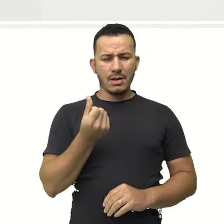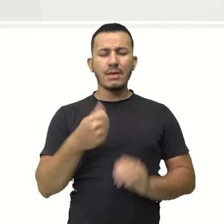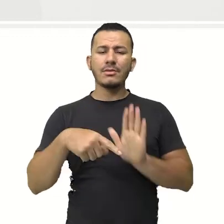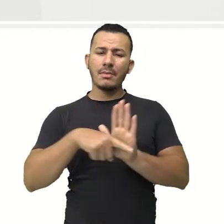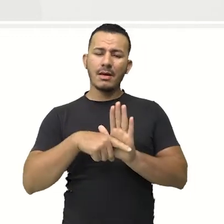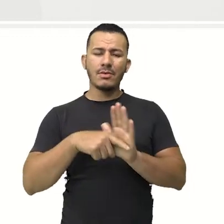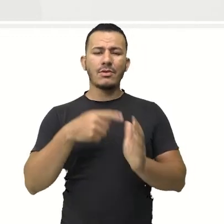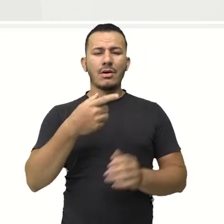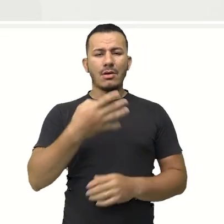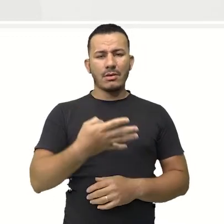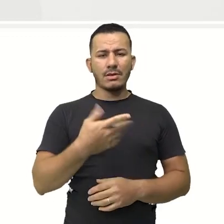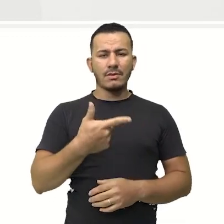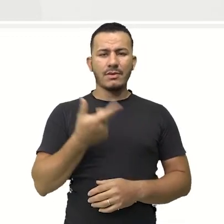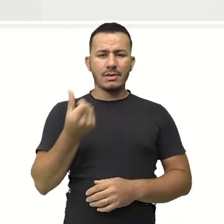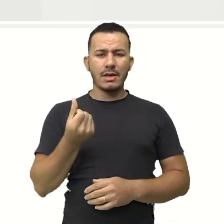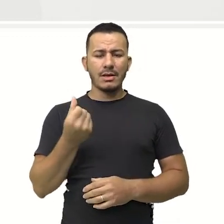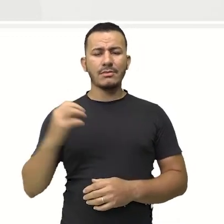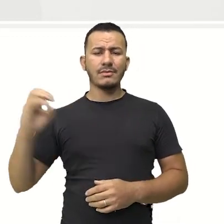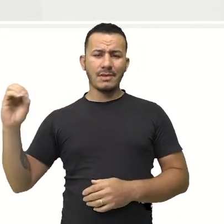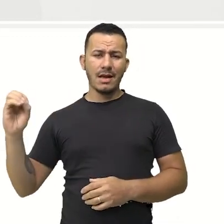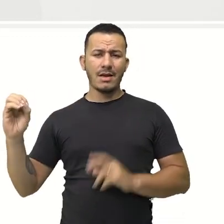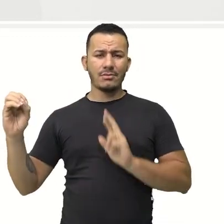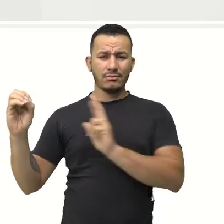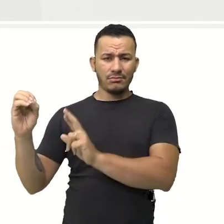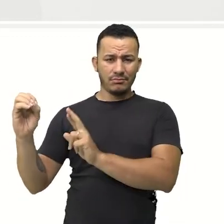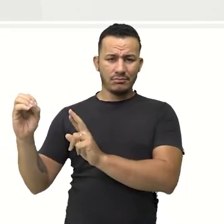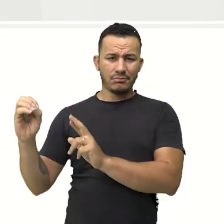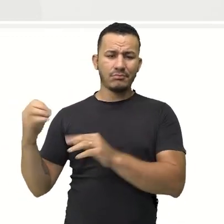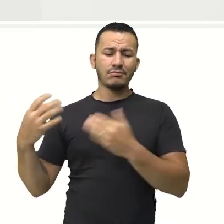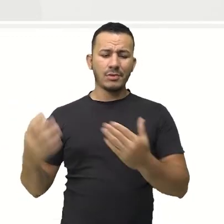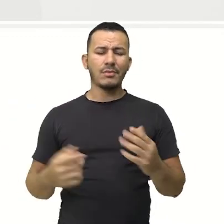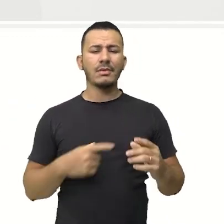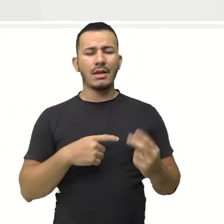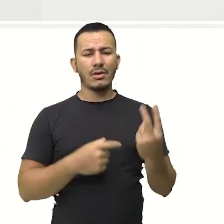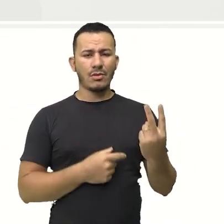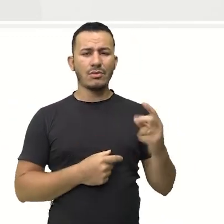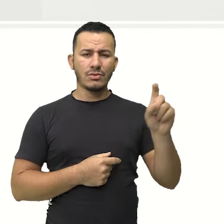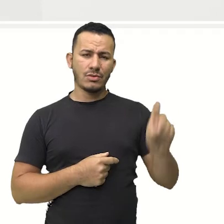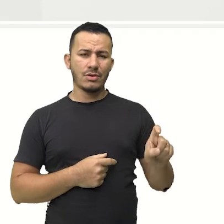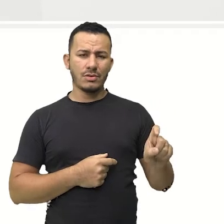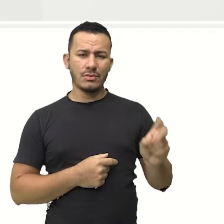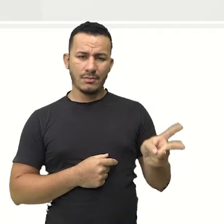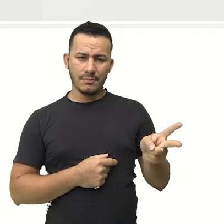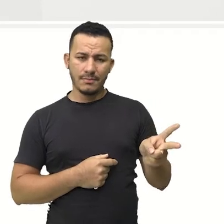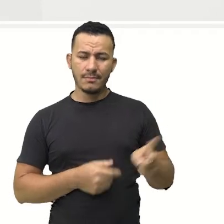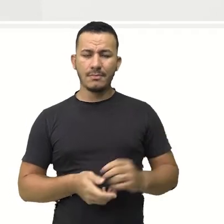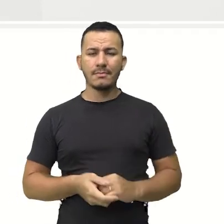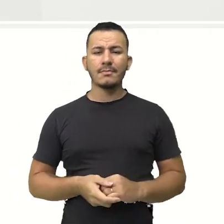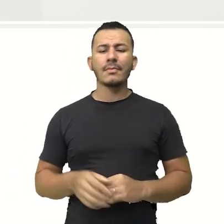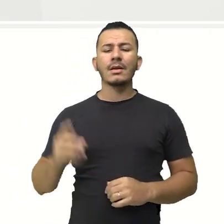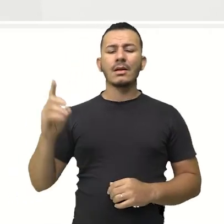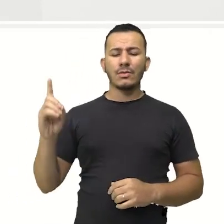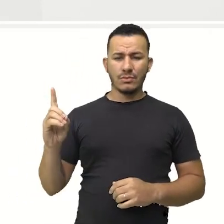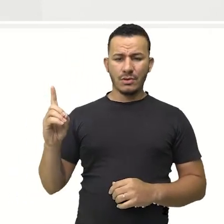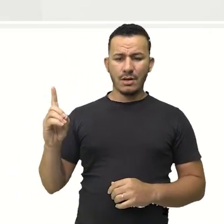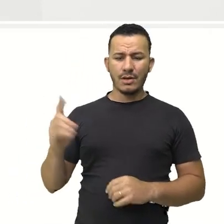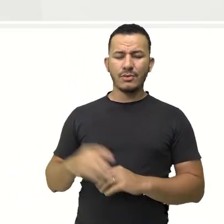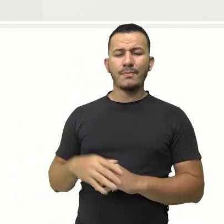aqui dá 0. Então no lado esquerdo sobrou 2x. No lado